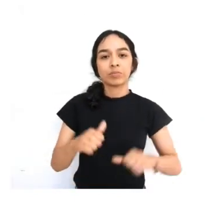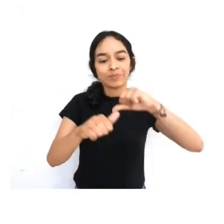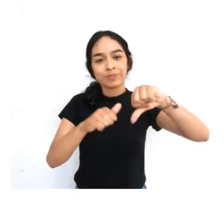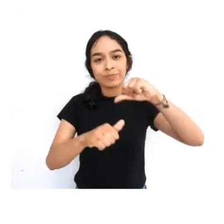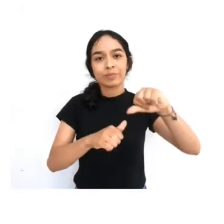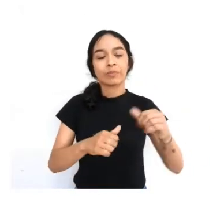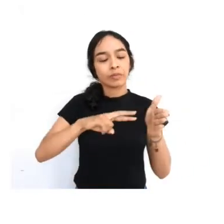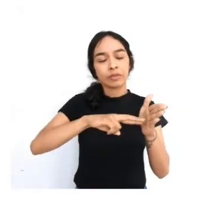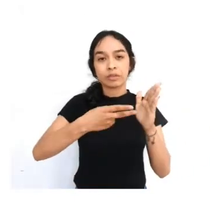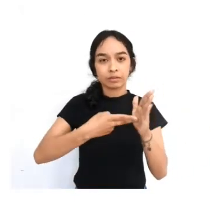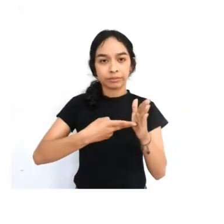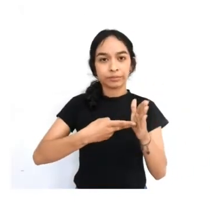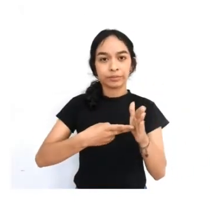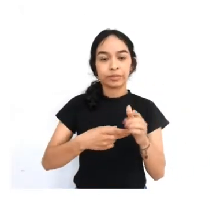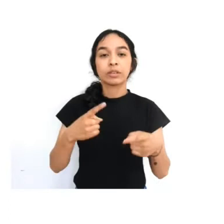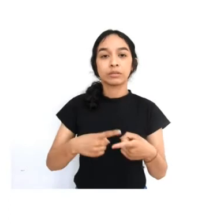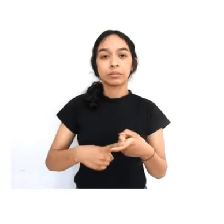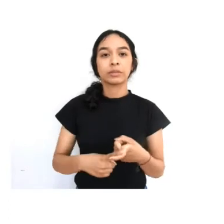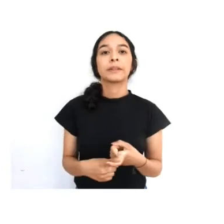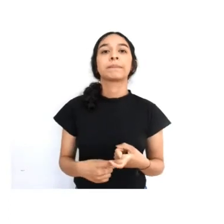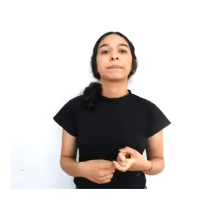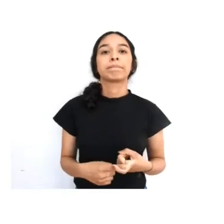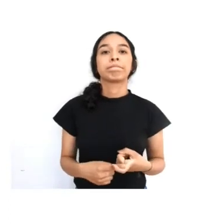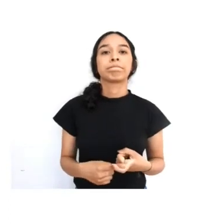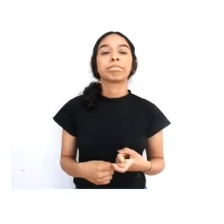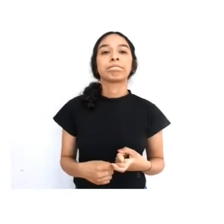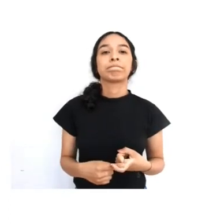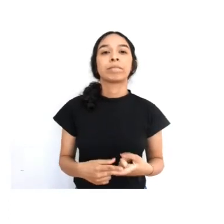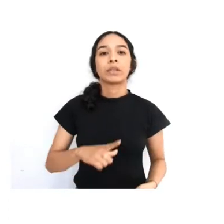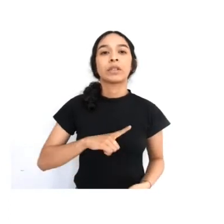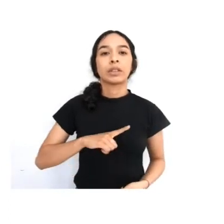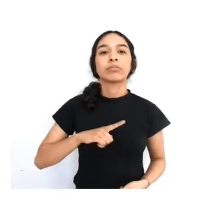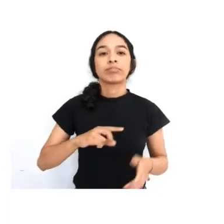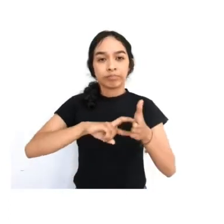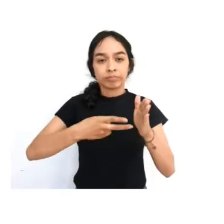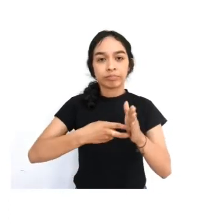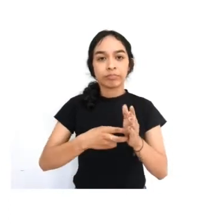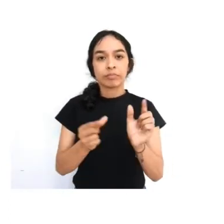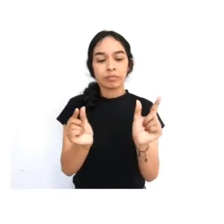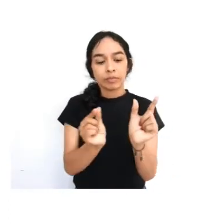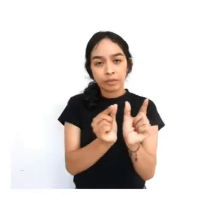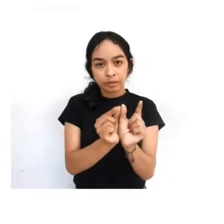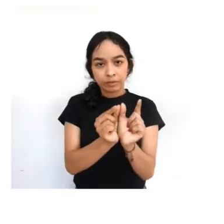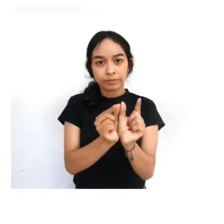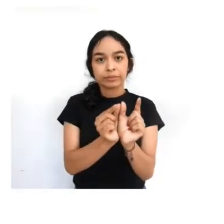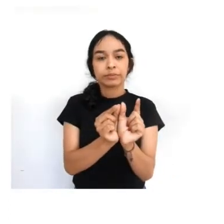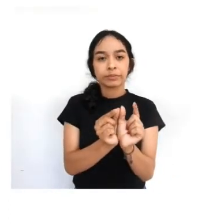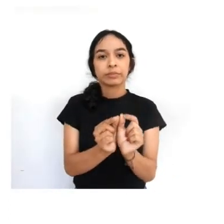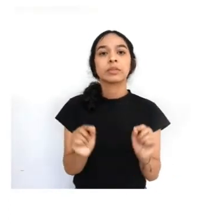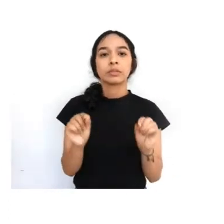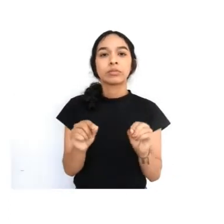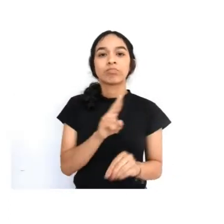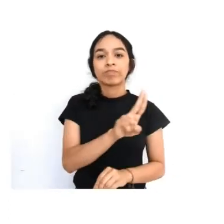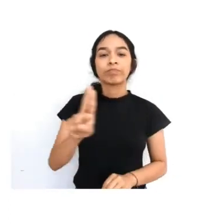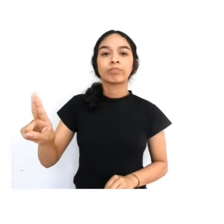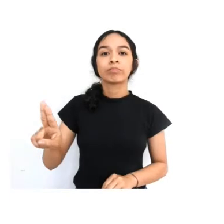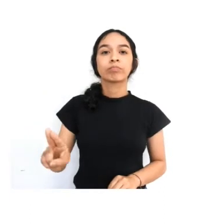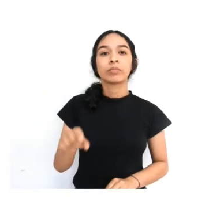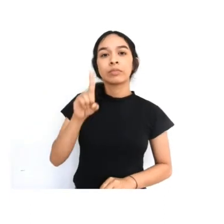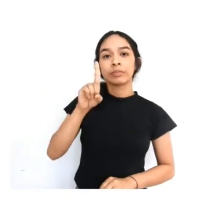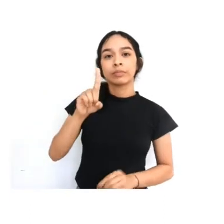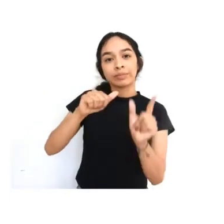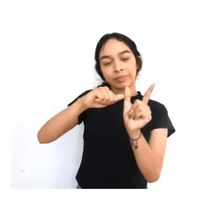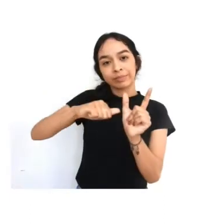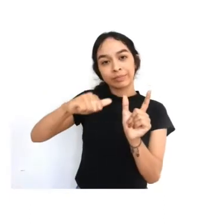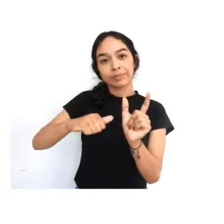porque nesse caso aqui, o que dá o significado é a sua desinência, e isto é chamado de desinência